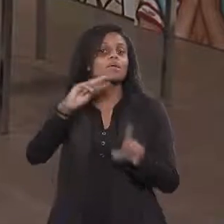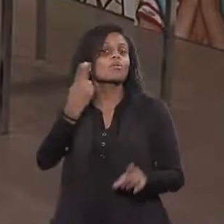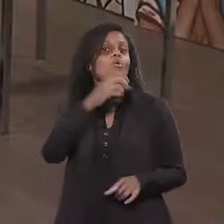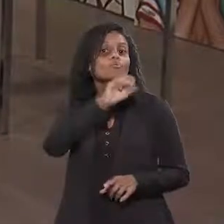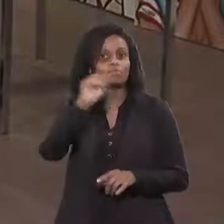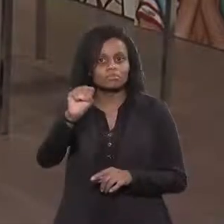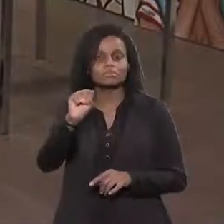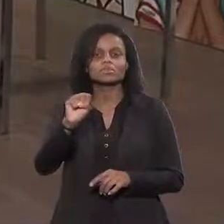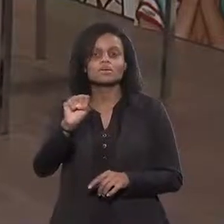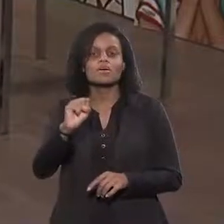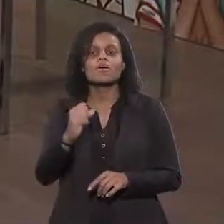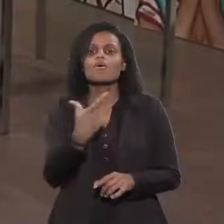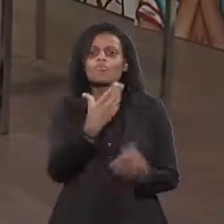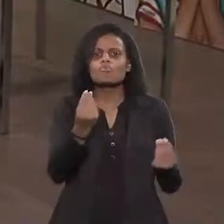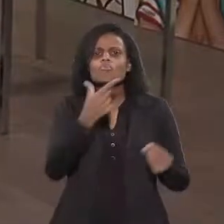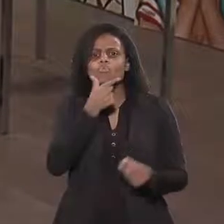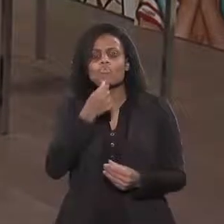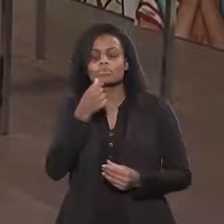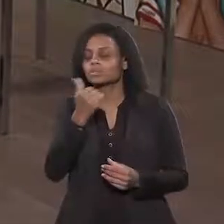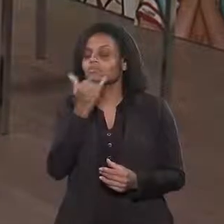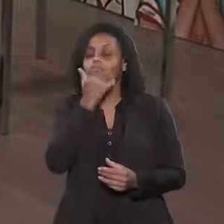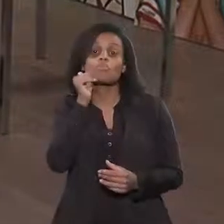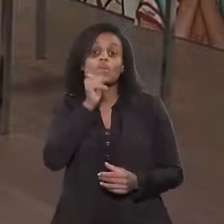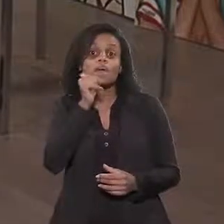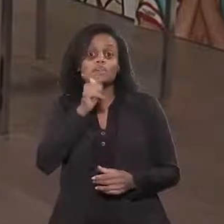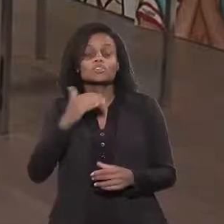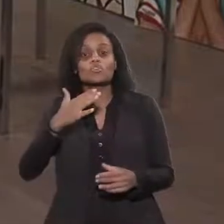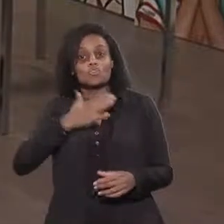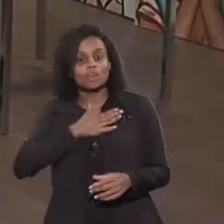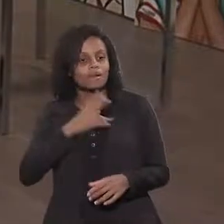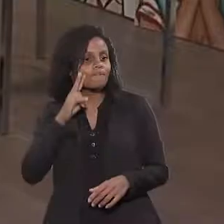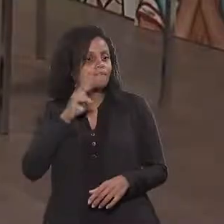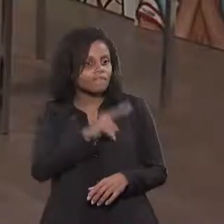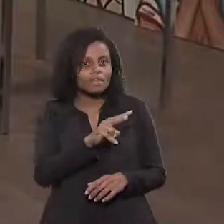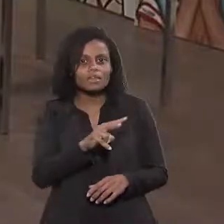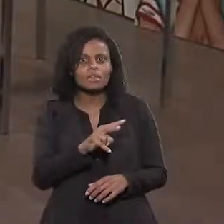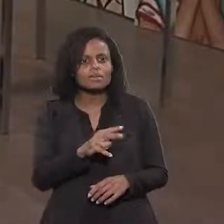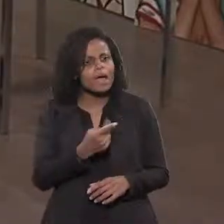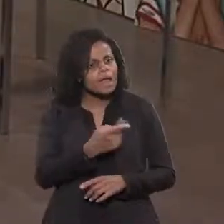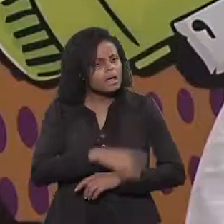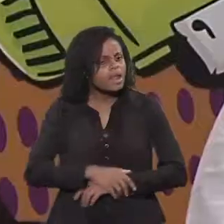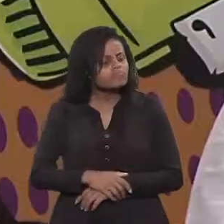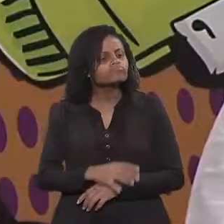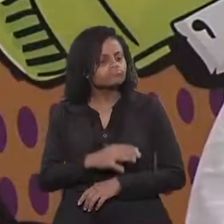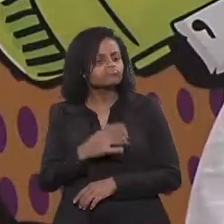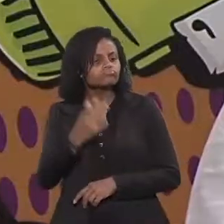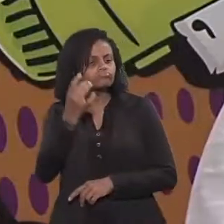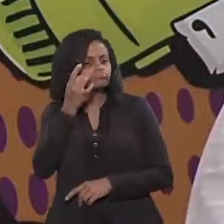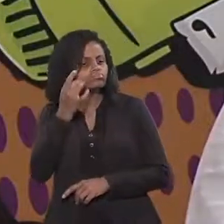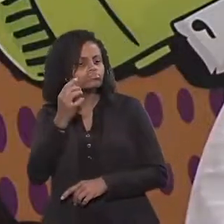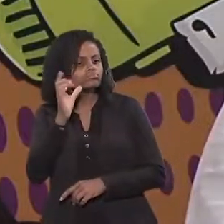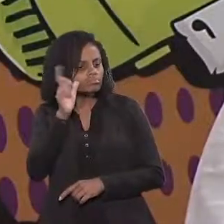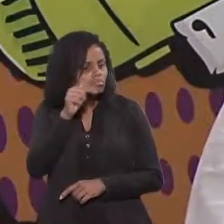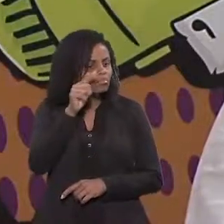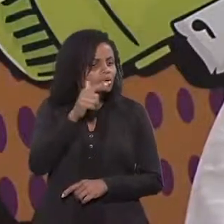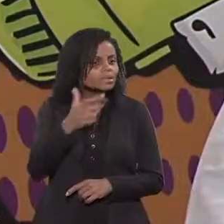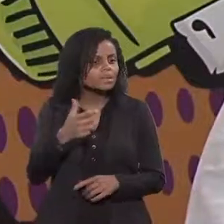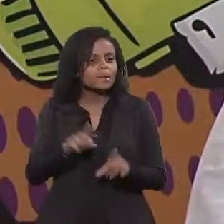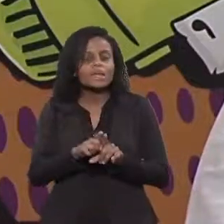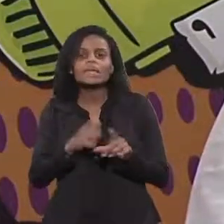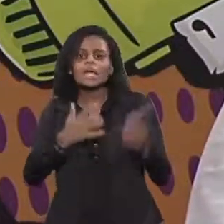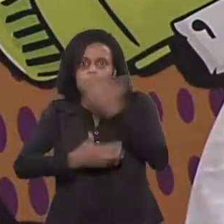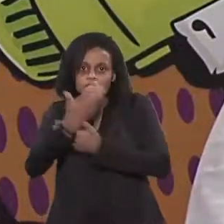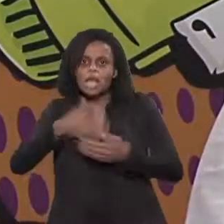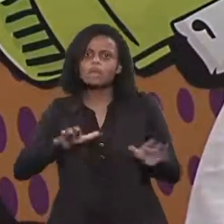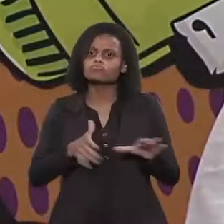mulheres, depois que viram, que frequentam nossas rodas, passaram a se interessar por fazer oficinas, para tocar, para cantar,